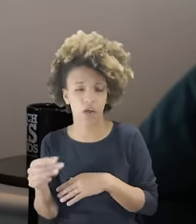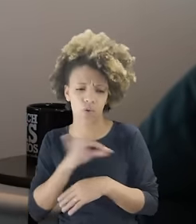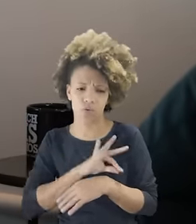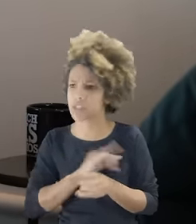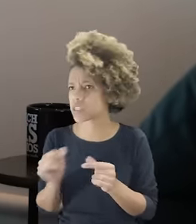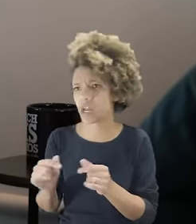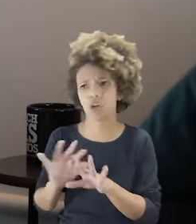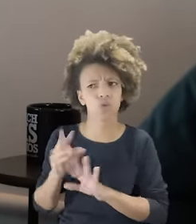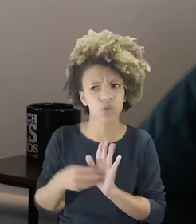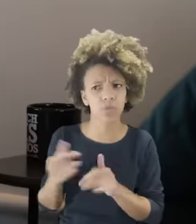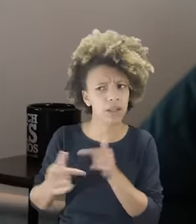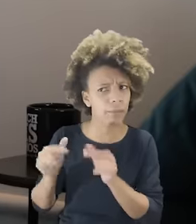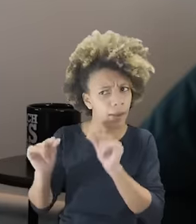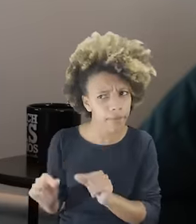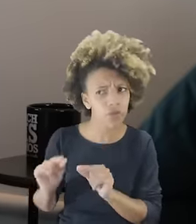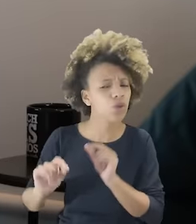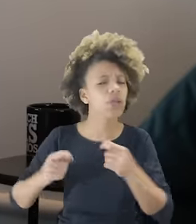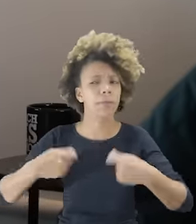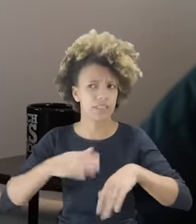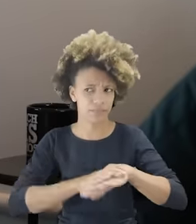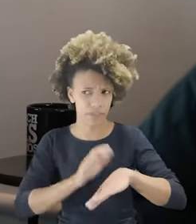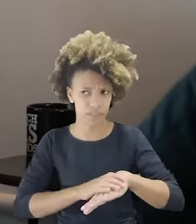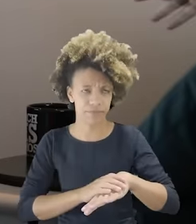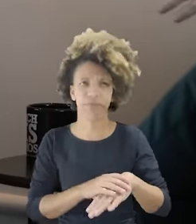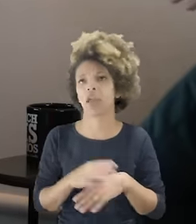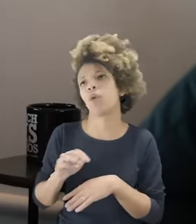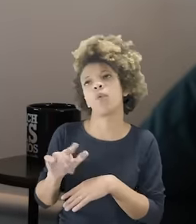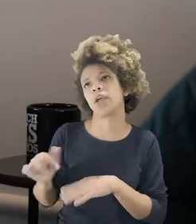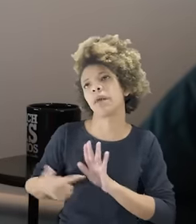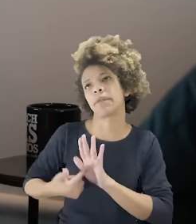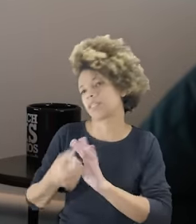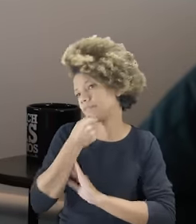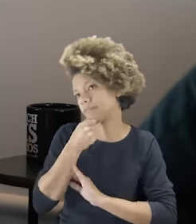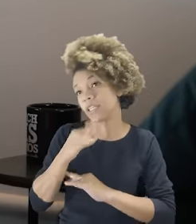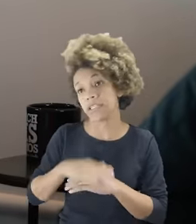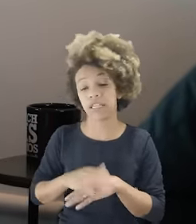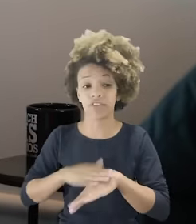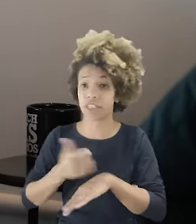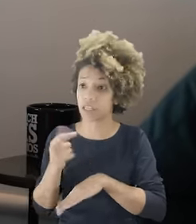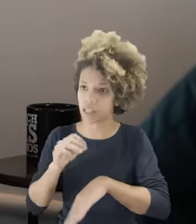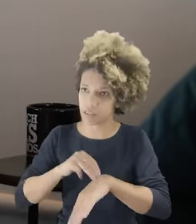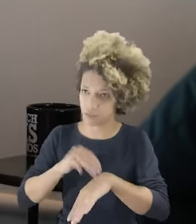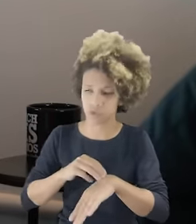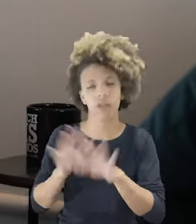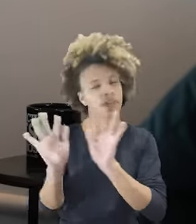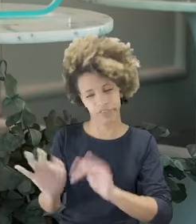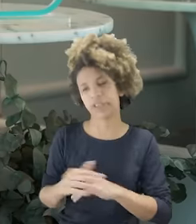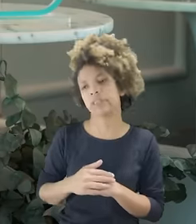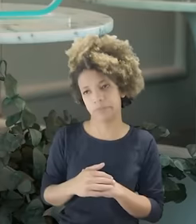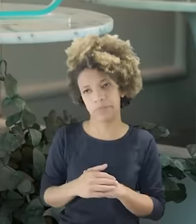todo mundo quer trabalhar um pouco menos do que deve trabalhar ah William Bonner Tem que apresentar o Jornal Nacional se ele puder fazer em 10 minutos ele vai preferir